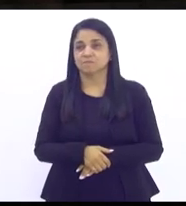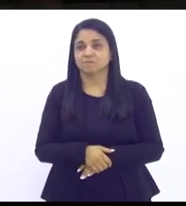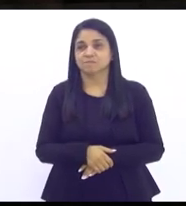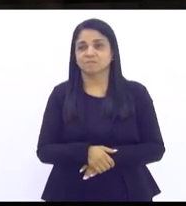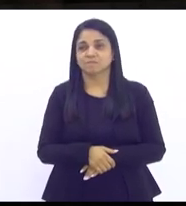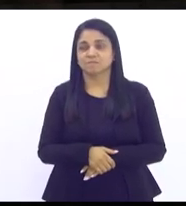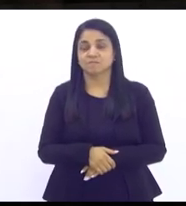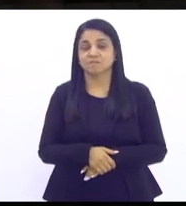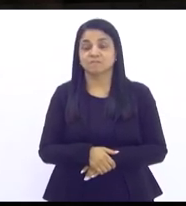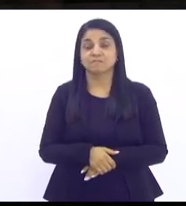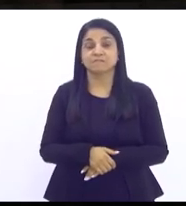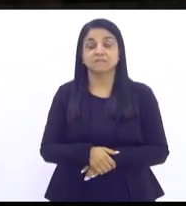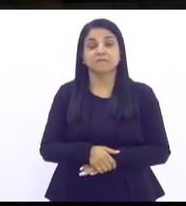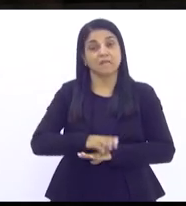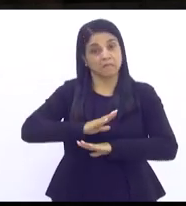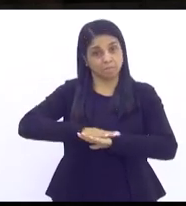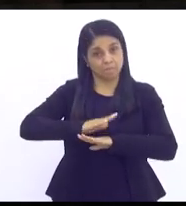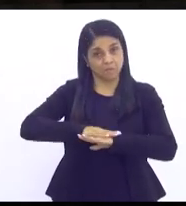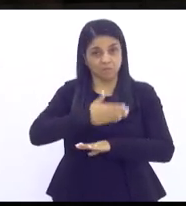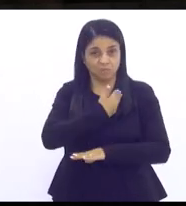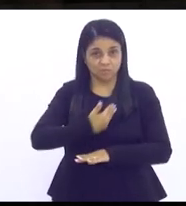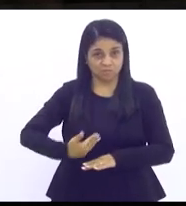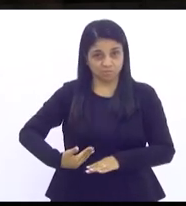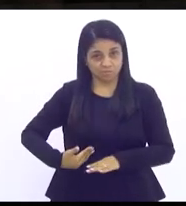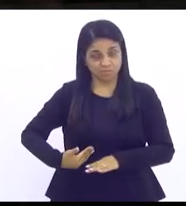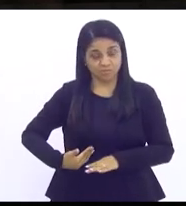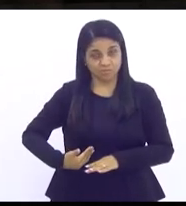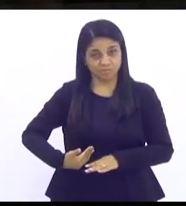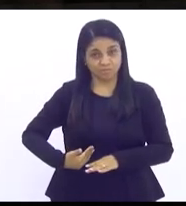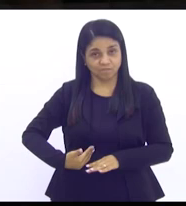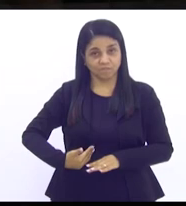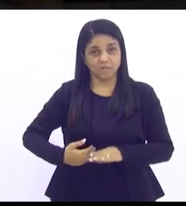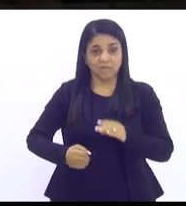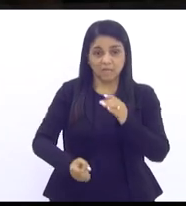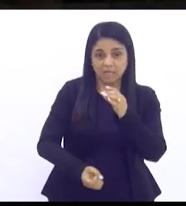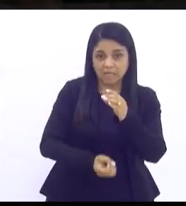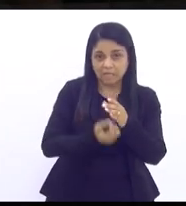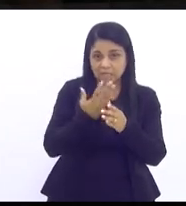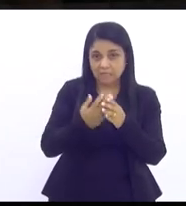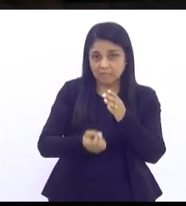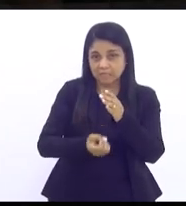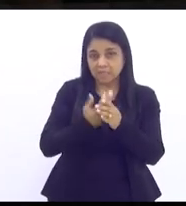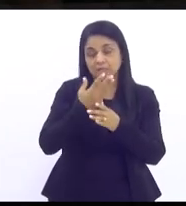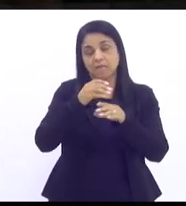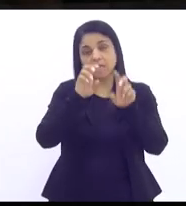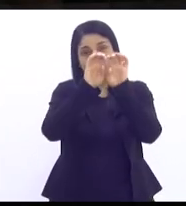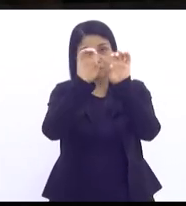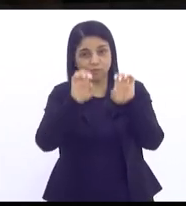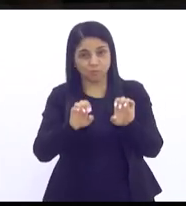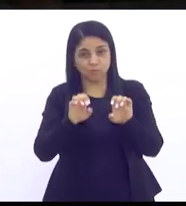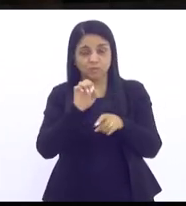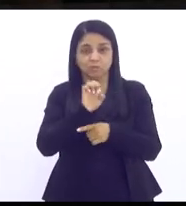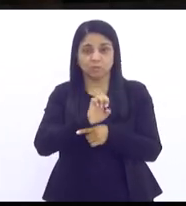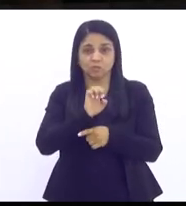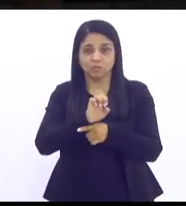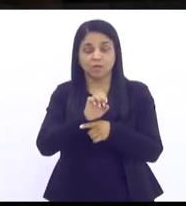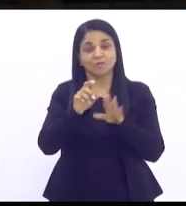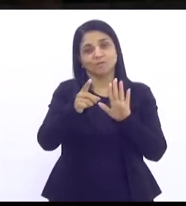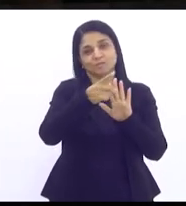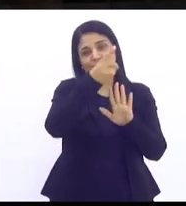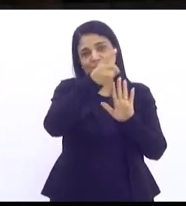delegando ele mesmo a possibilidade de criar toda a estrutura do novo Estado por